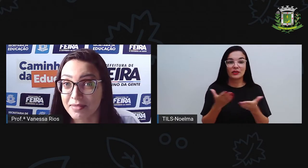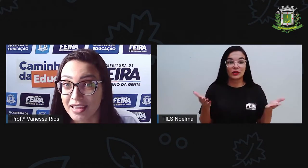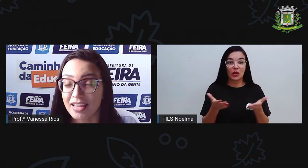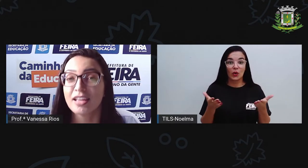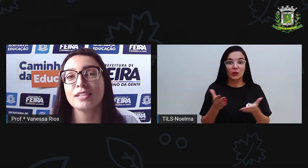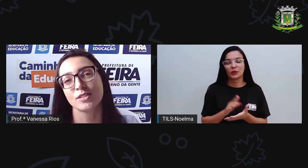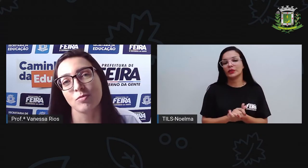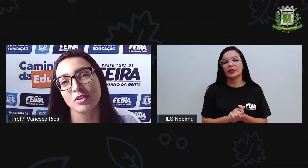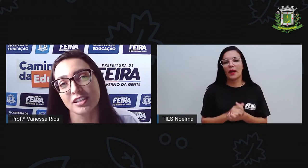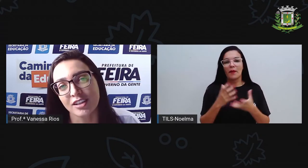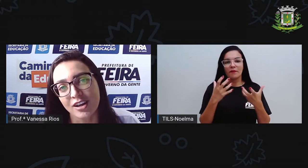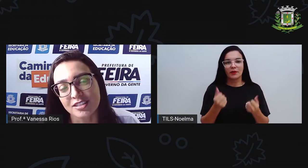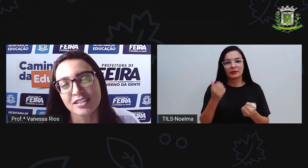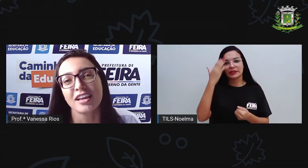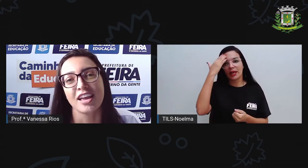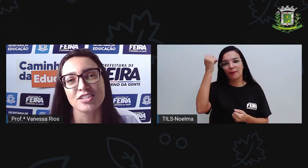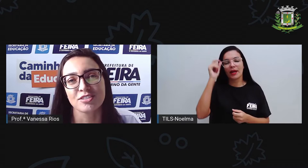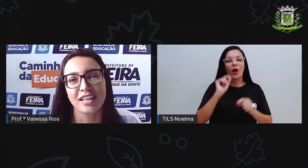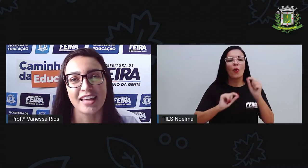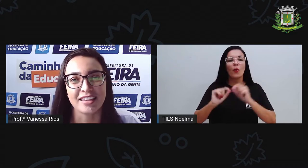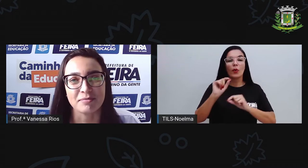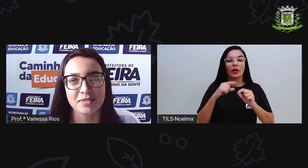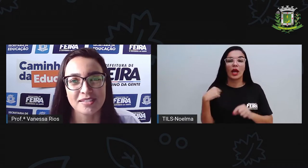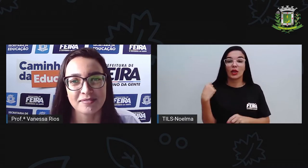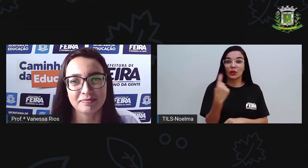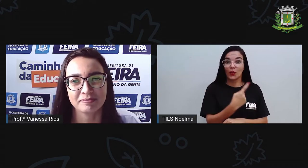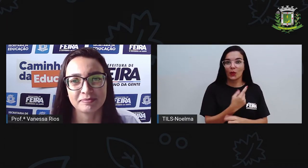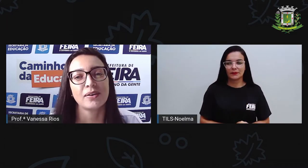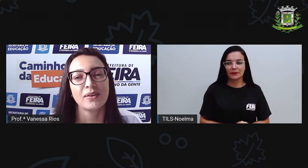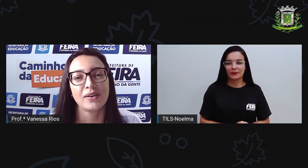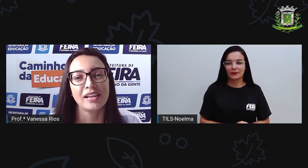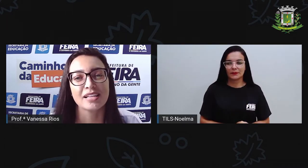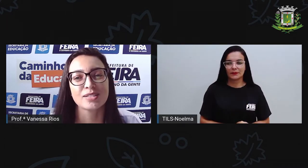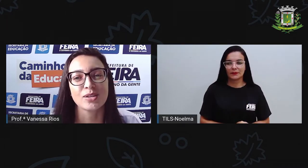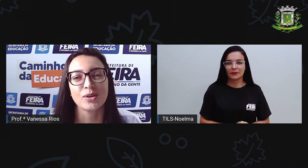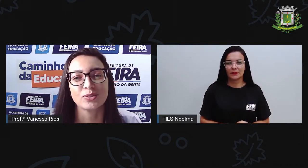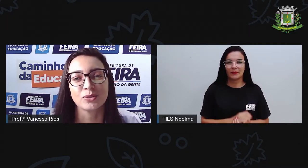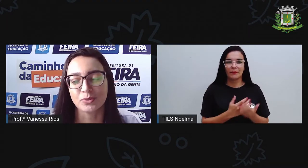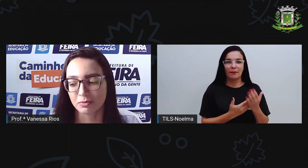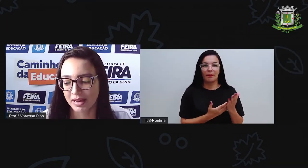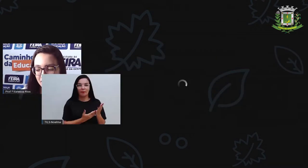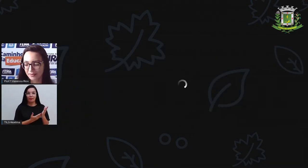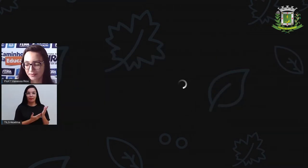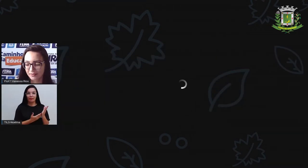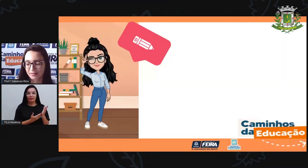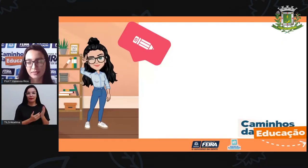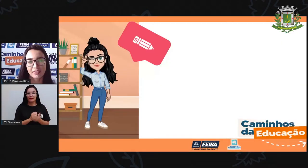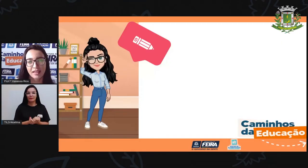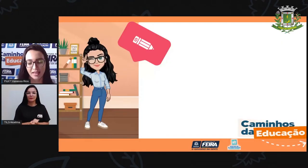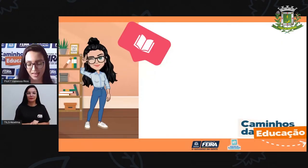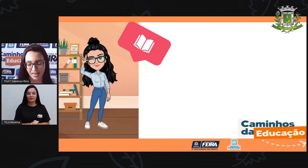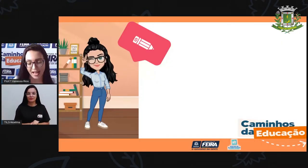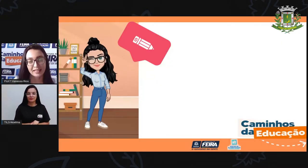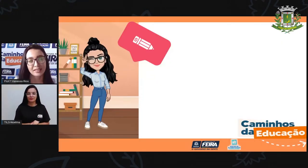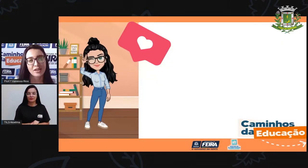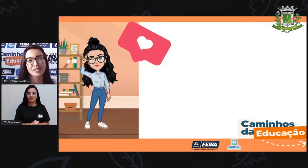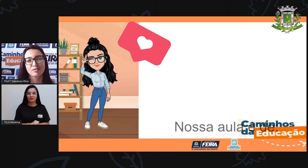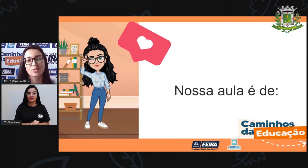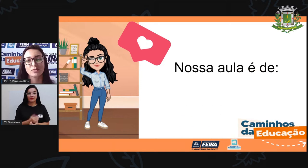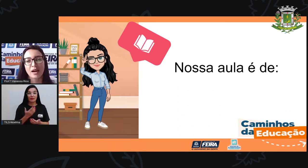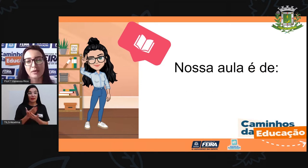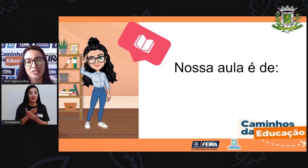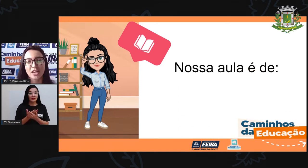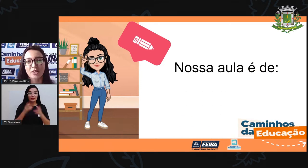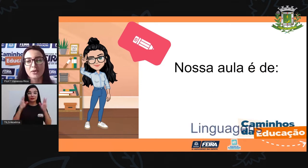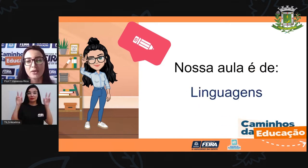lá saber sobre o que nós estudaremos. Olha só, turma, a nossa